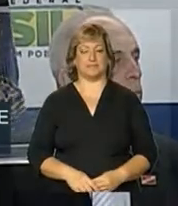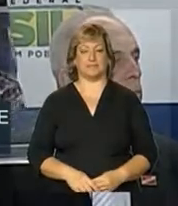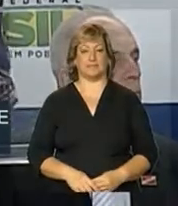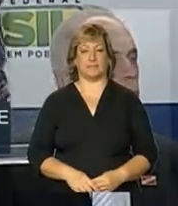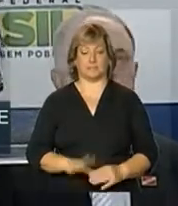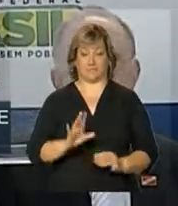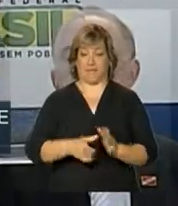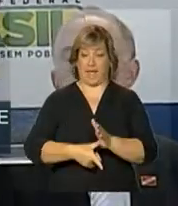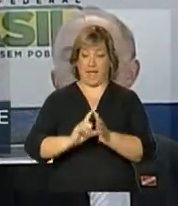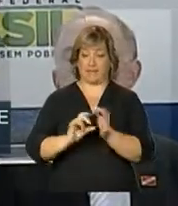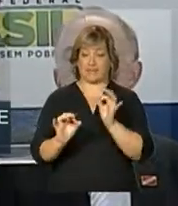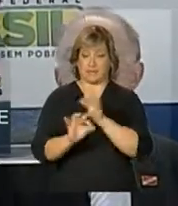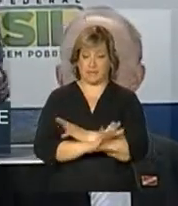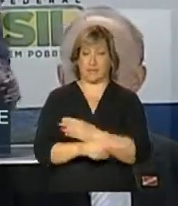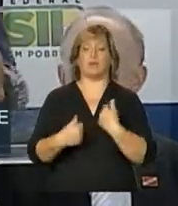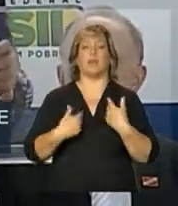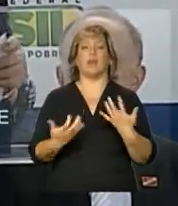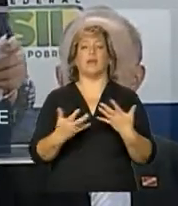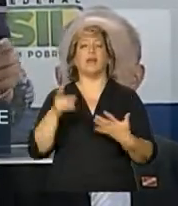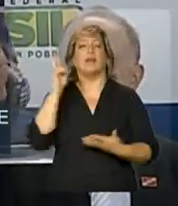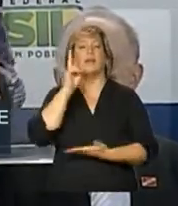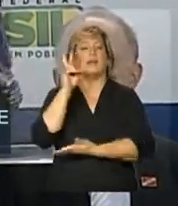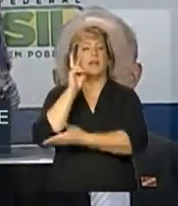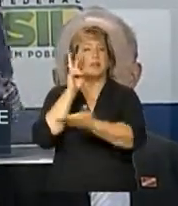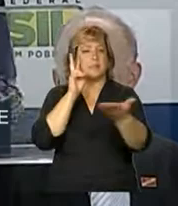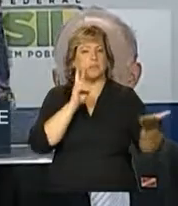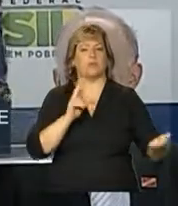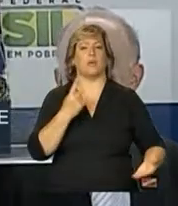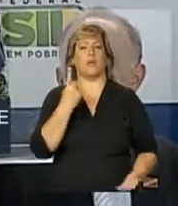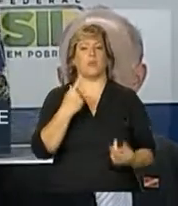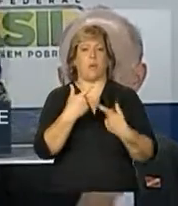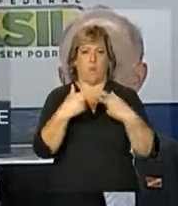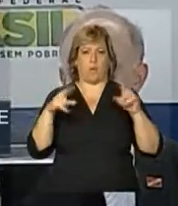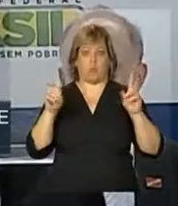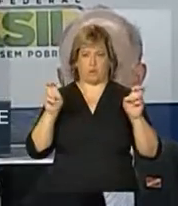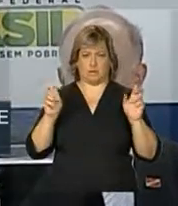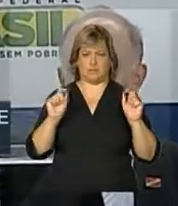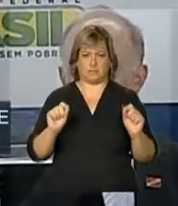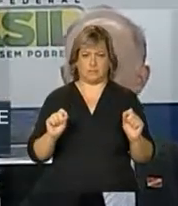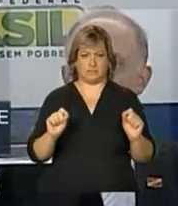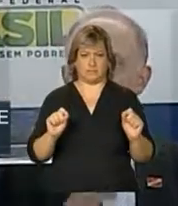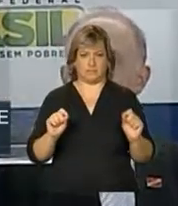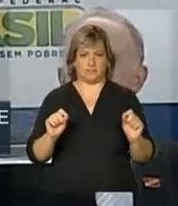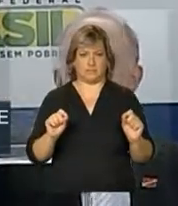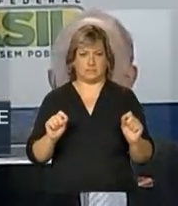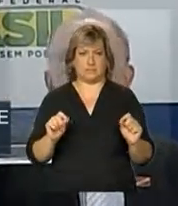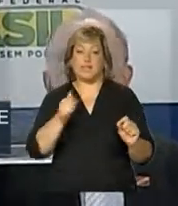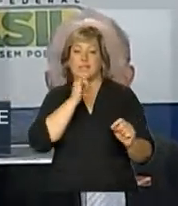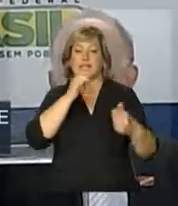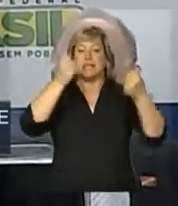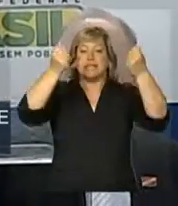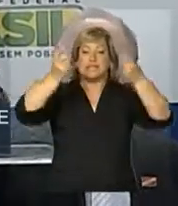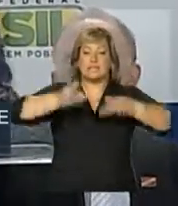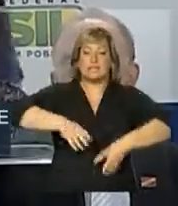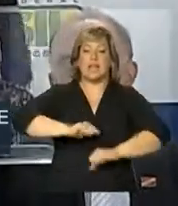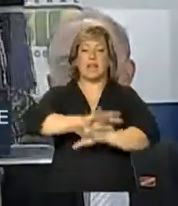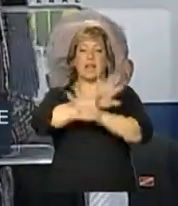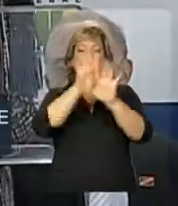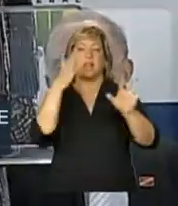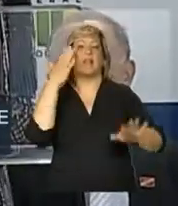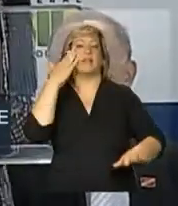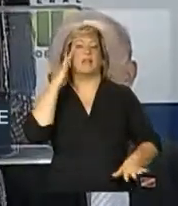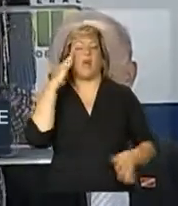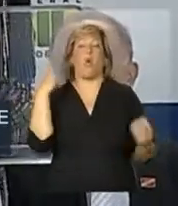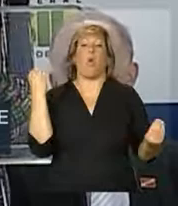Antes de encerrar, eu queria lembrar uma questão que exemplifica bastante como é